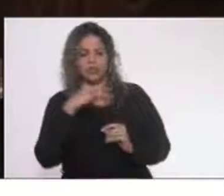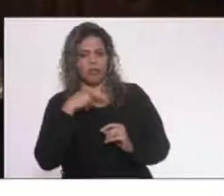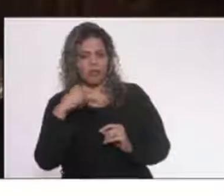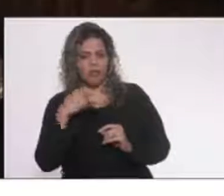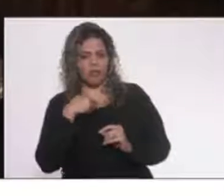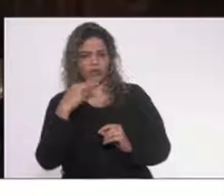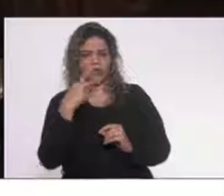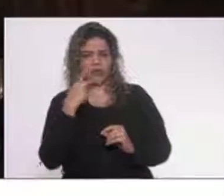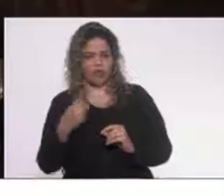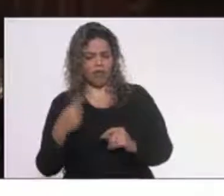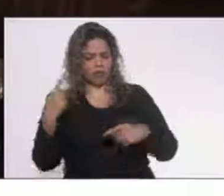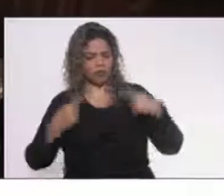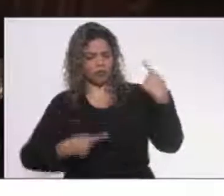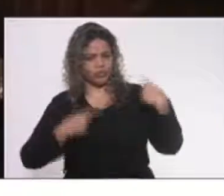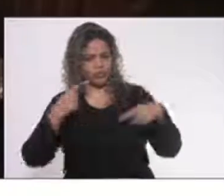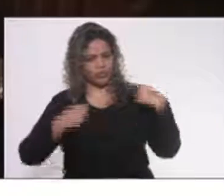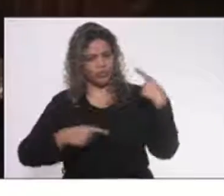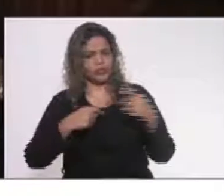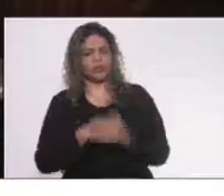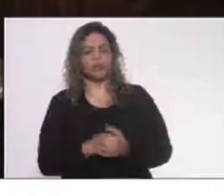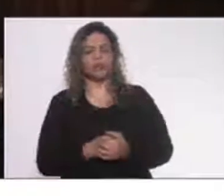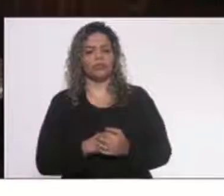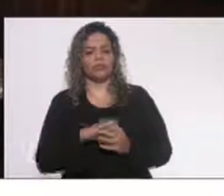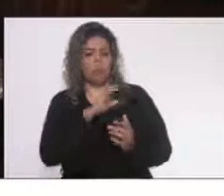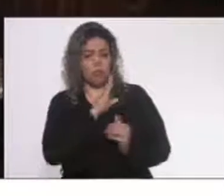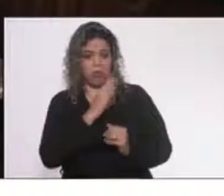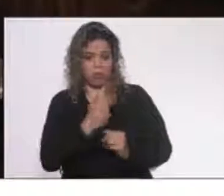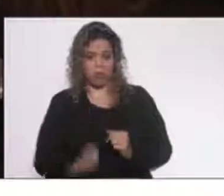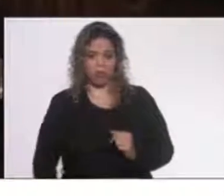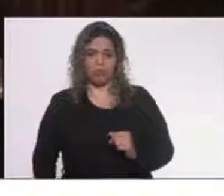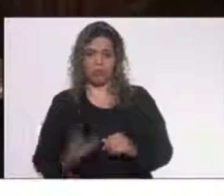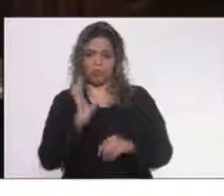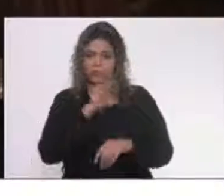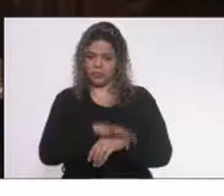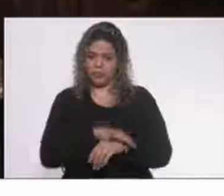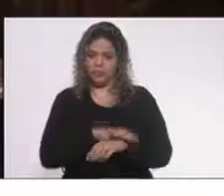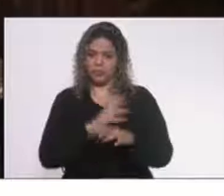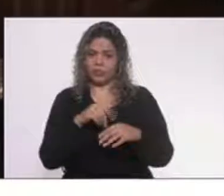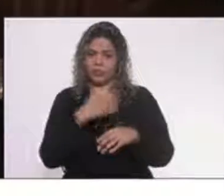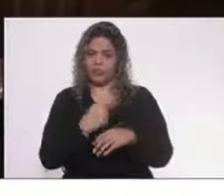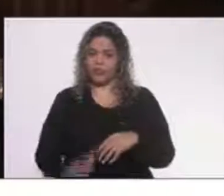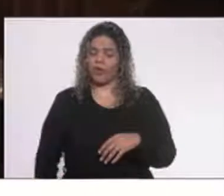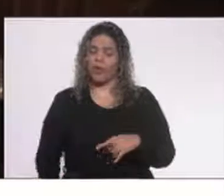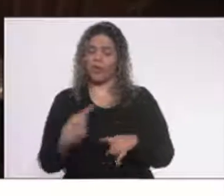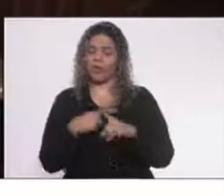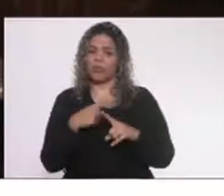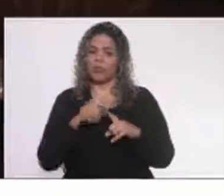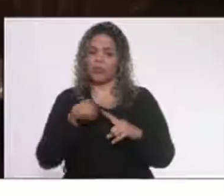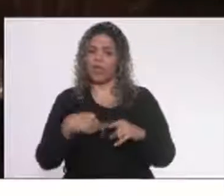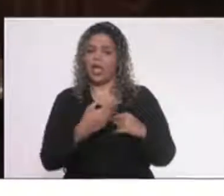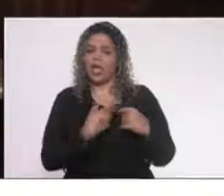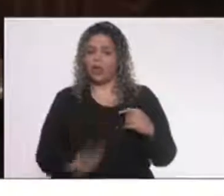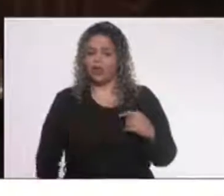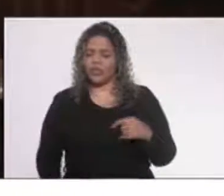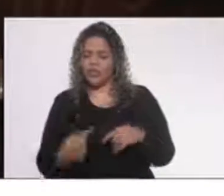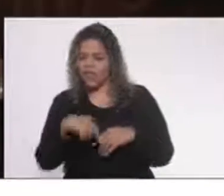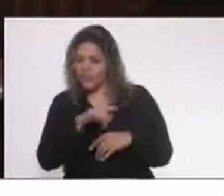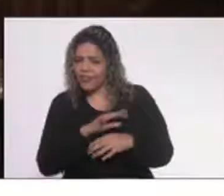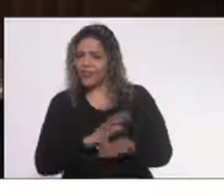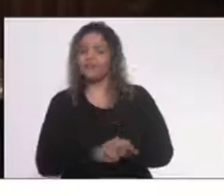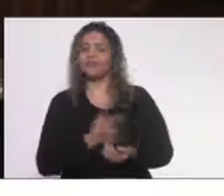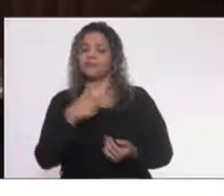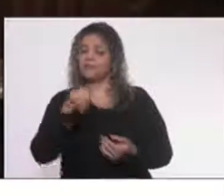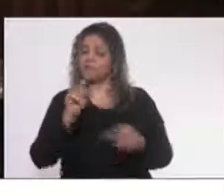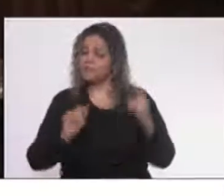não se pode falar em políticas públicas de segurança nesse governo, porque esse governo não